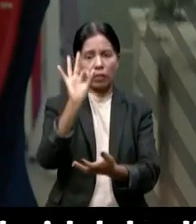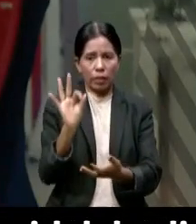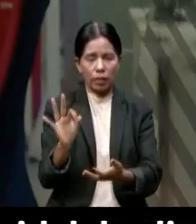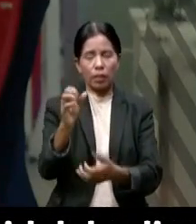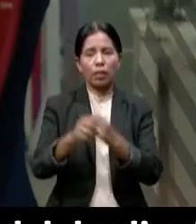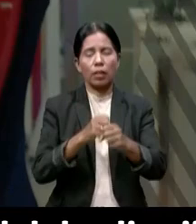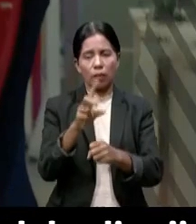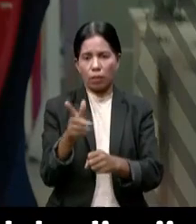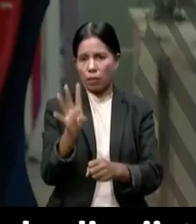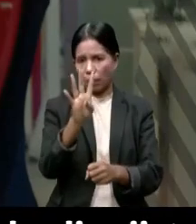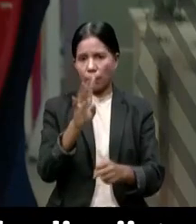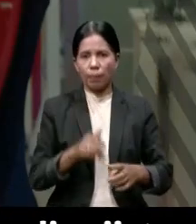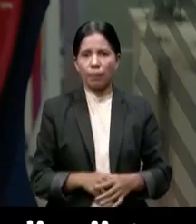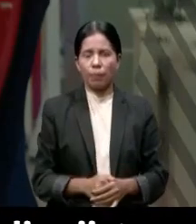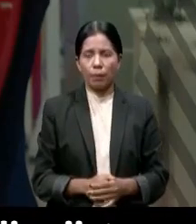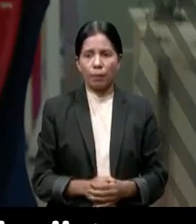Hat.